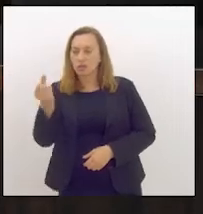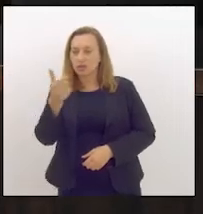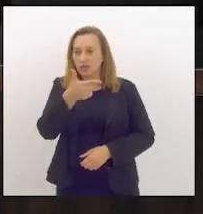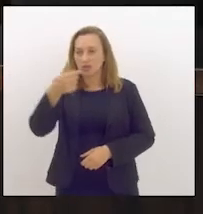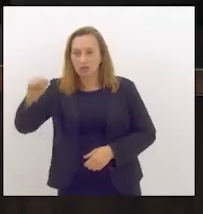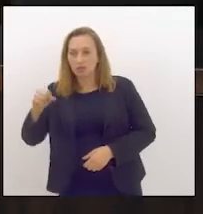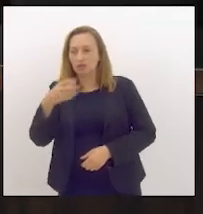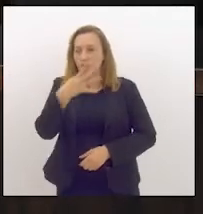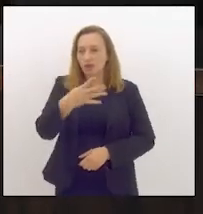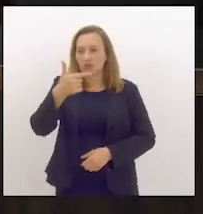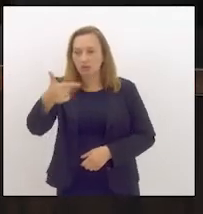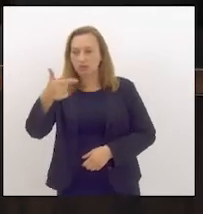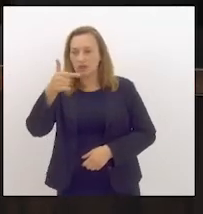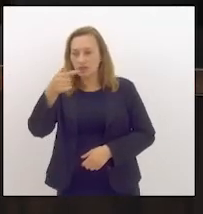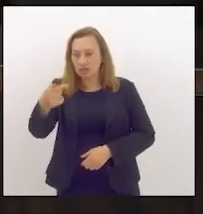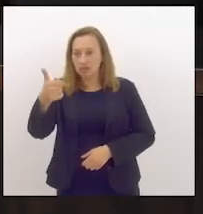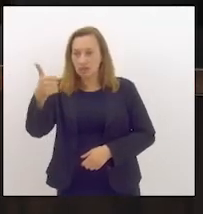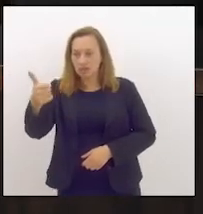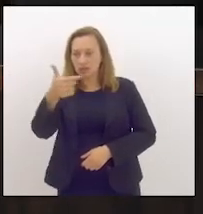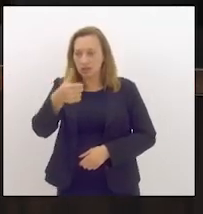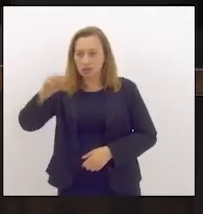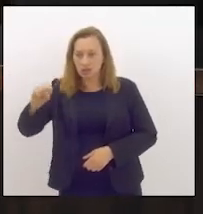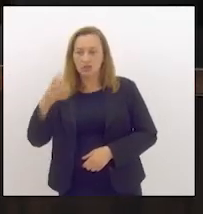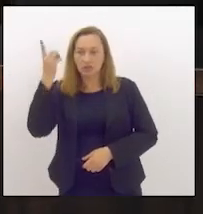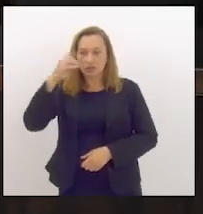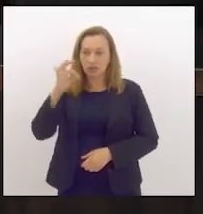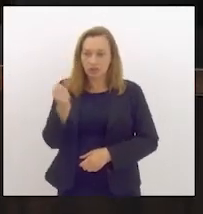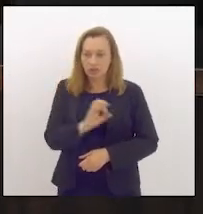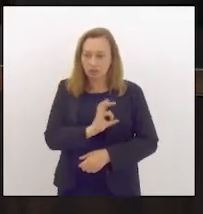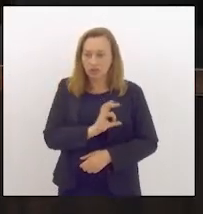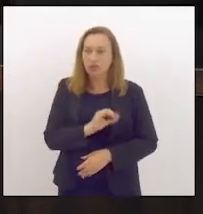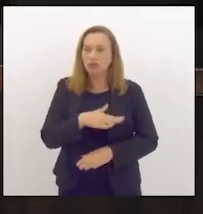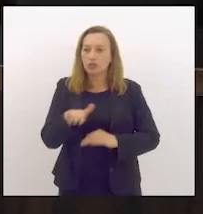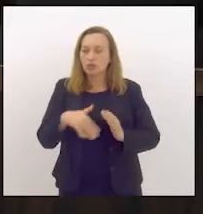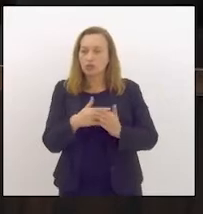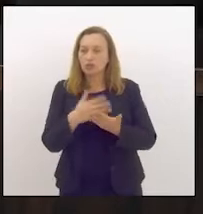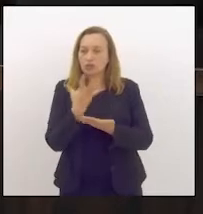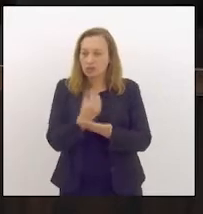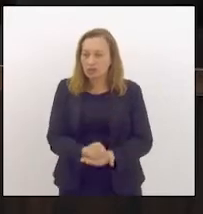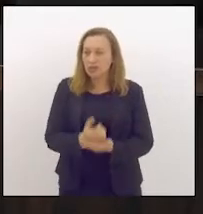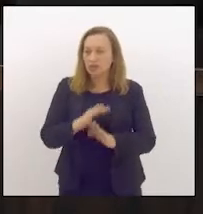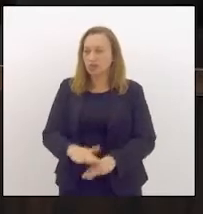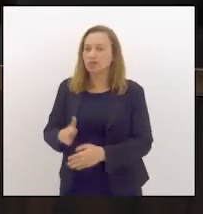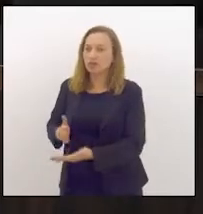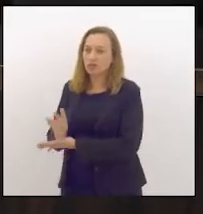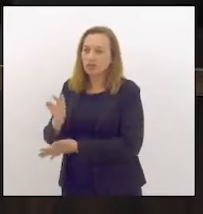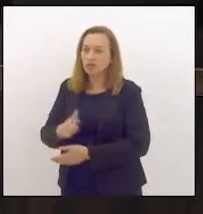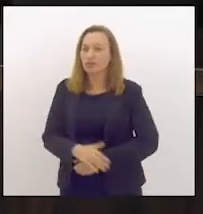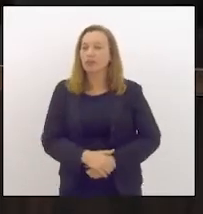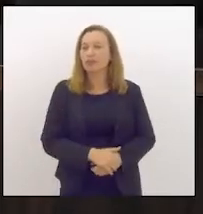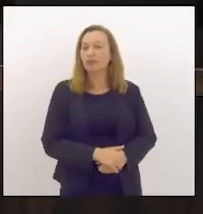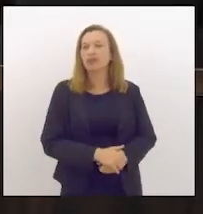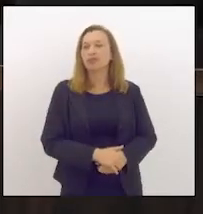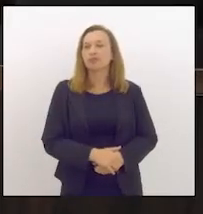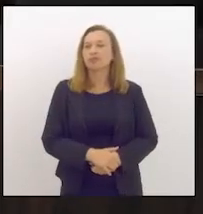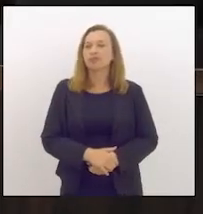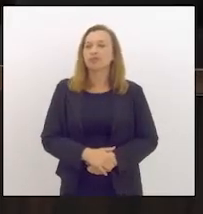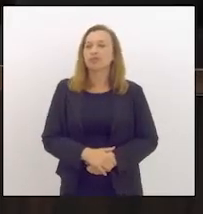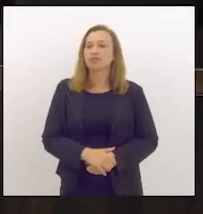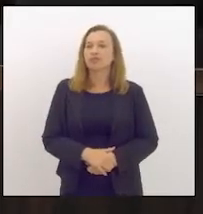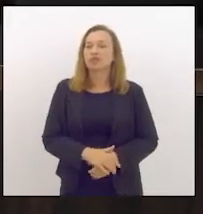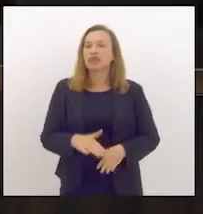projeto 4271 de 18 deputada Martha Rocha todos que aprovam permaneçam Como estão a provado